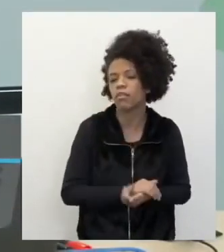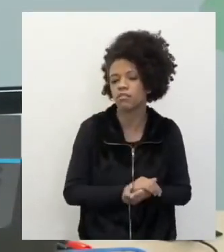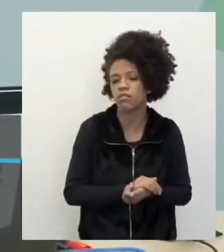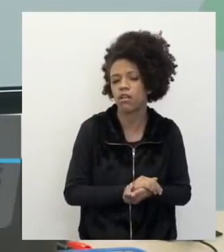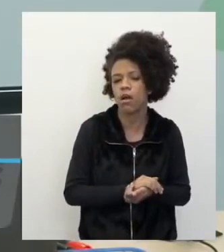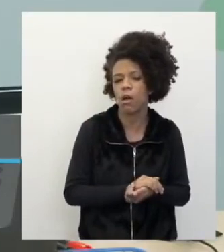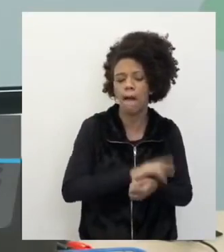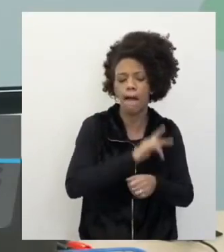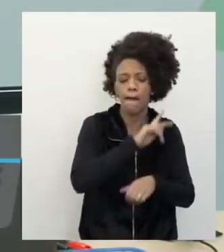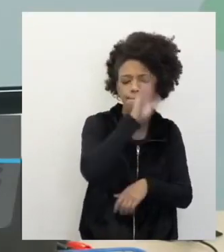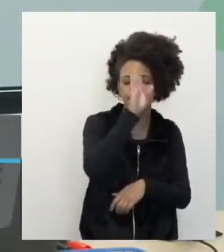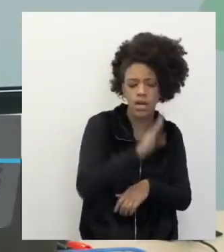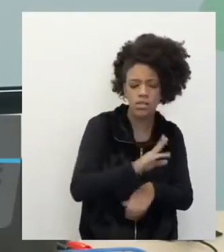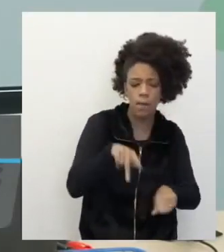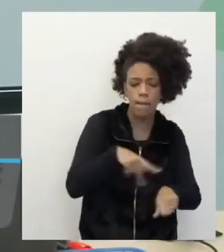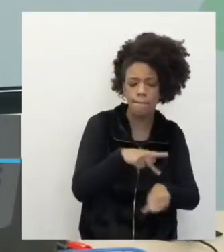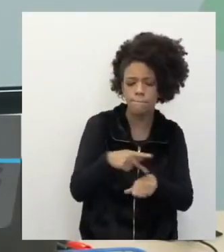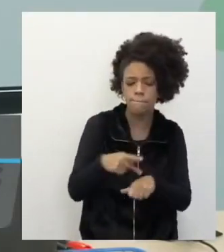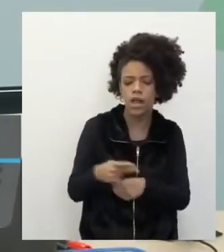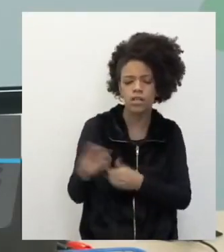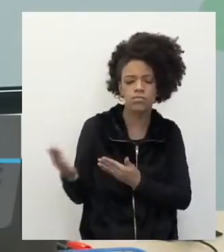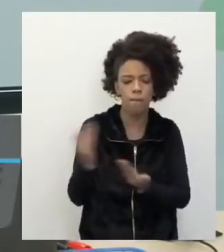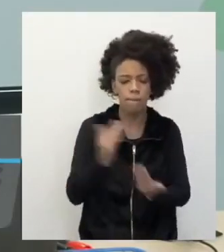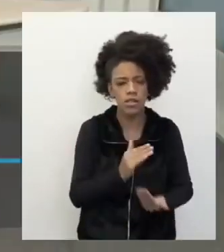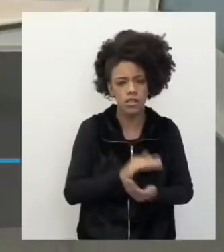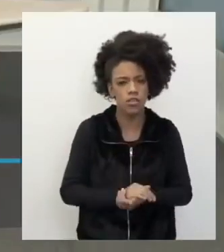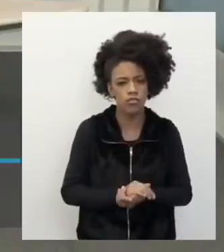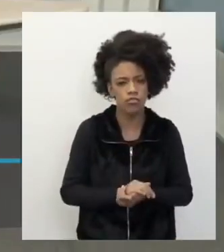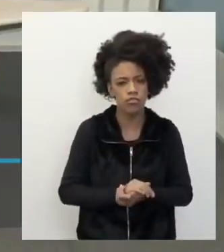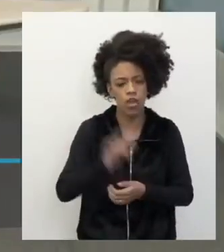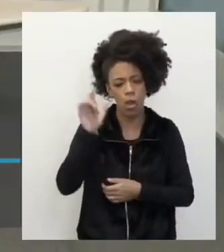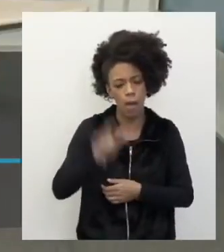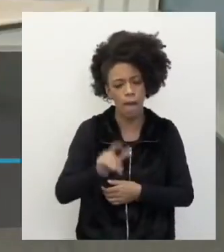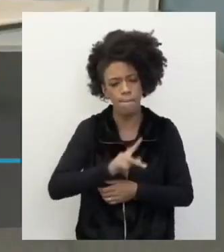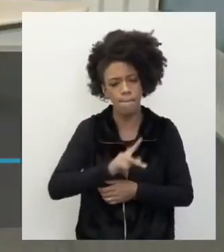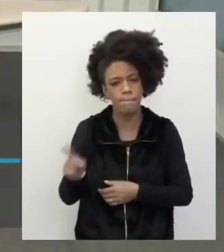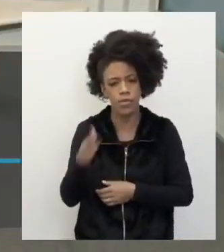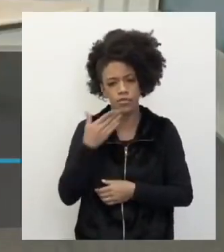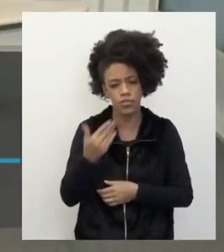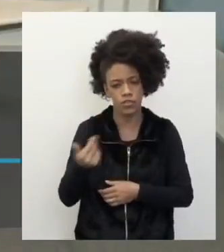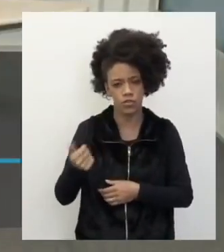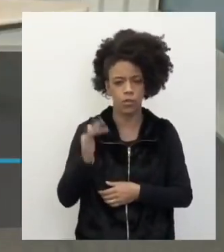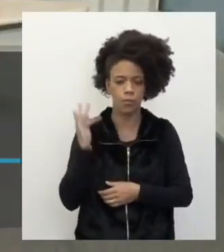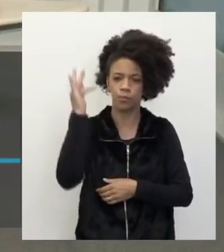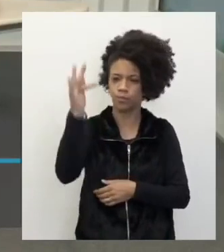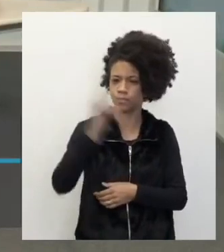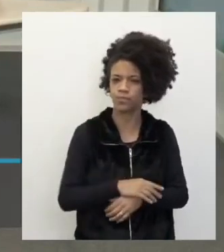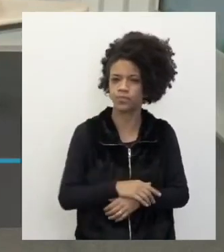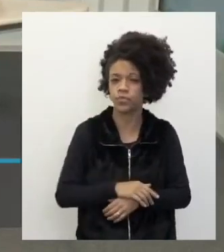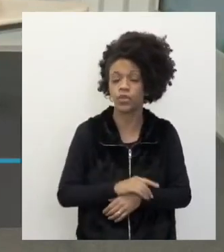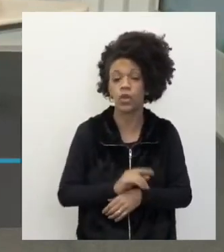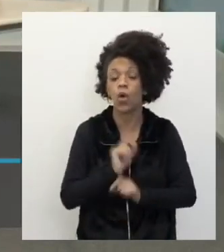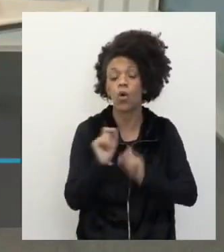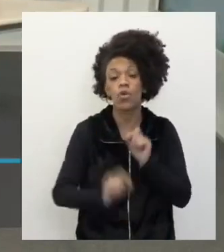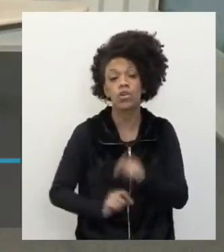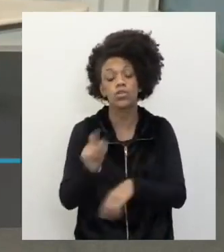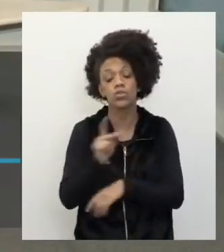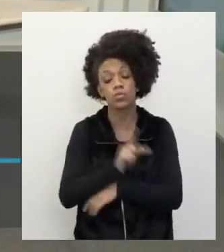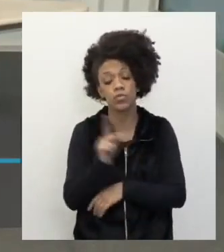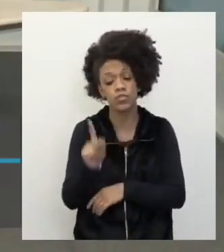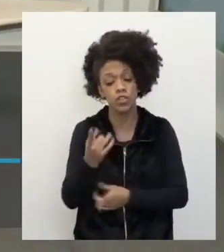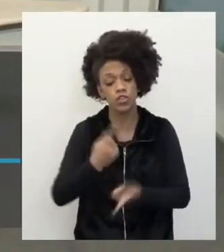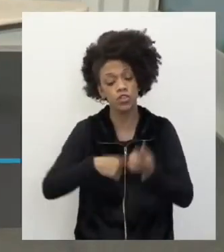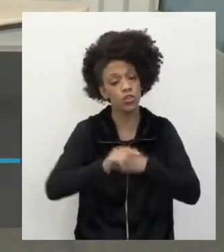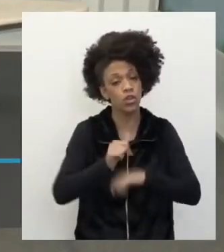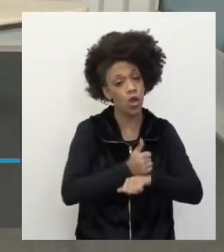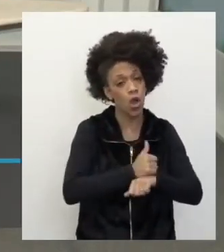futuro. Eu não vou falar nada, minha opinião, hein? Que os professores formam todas as outras profissões, é o que diz o Rafael. Olha, que legal, hein?